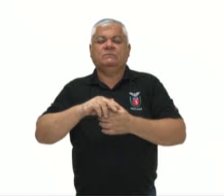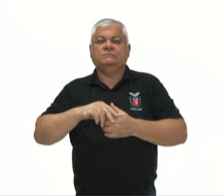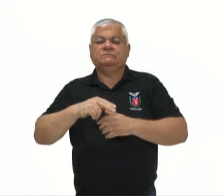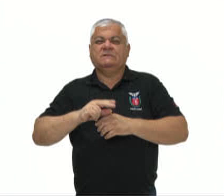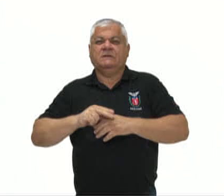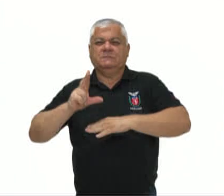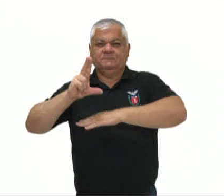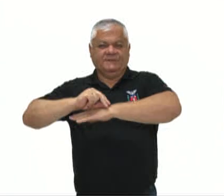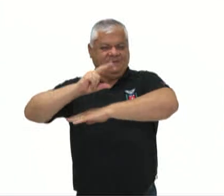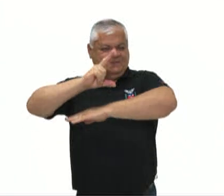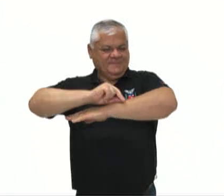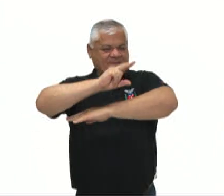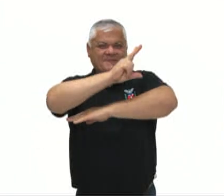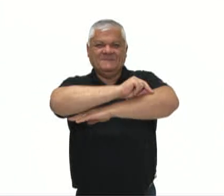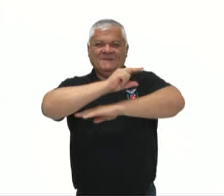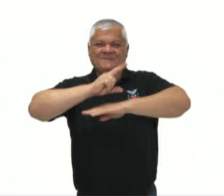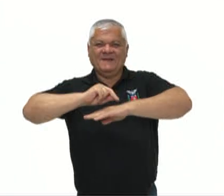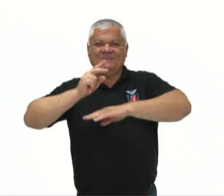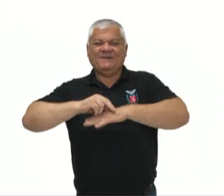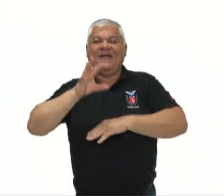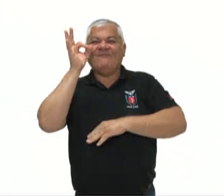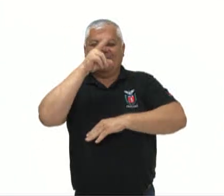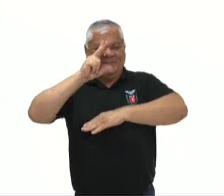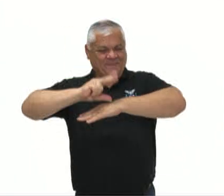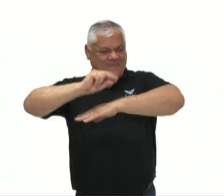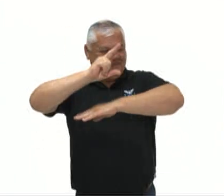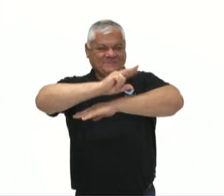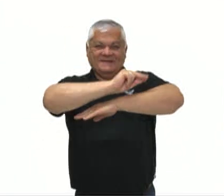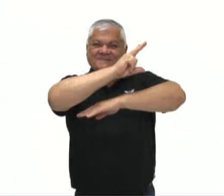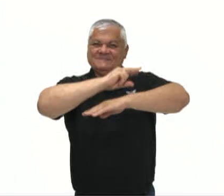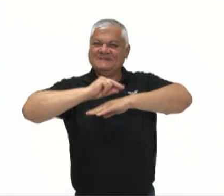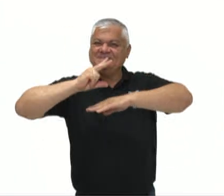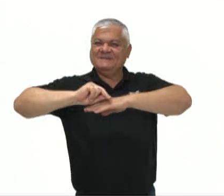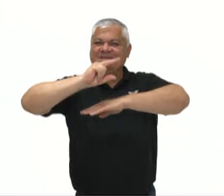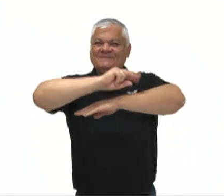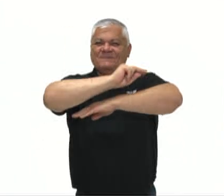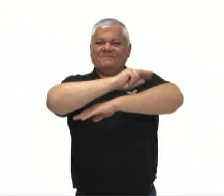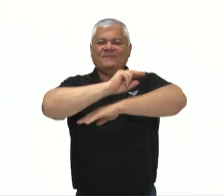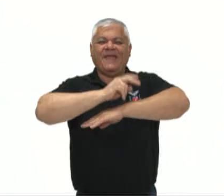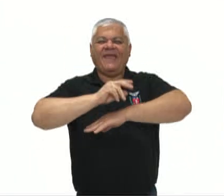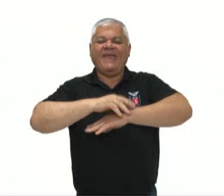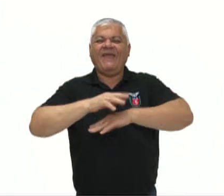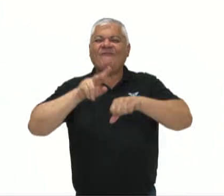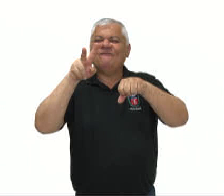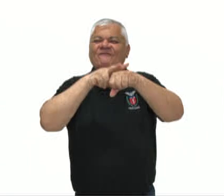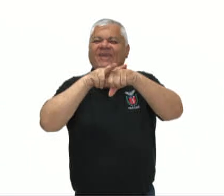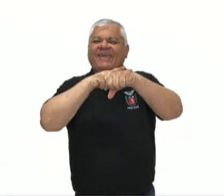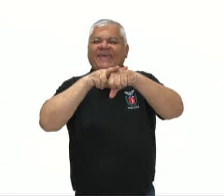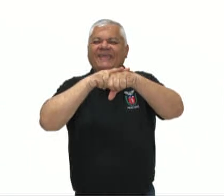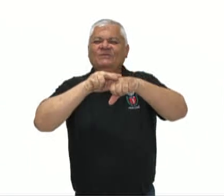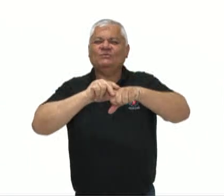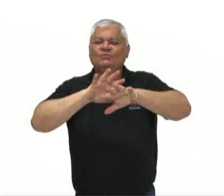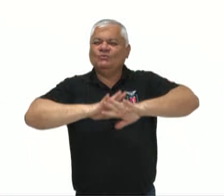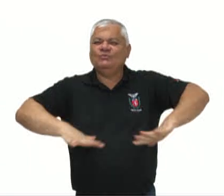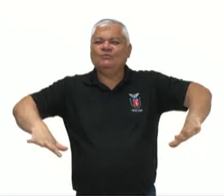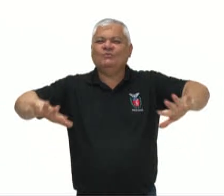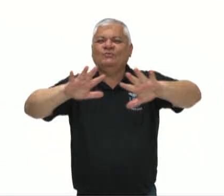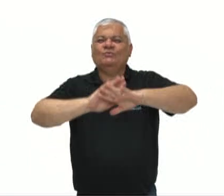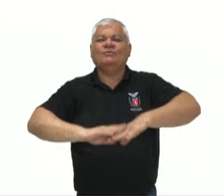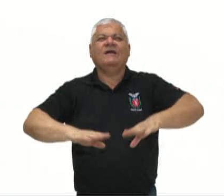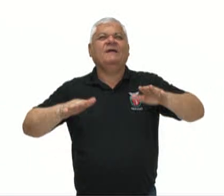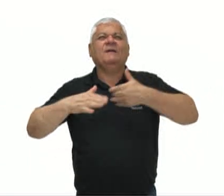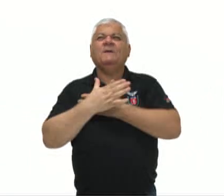folha, esperanças, saltavam sobre a rama. E tudo era verde, e até no céu, periquitos